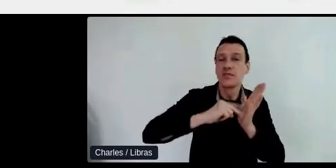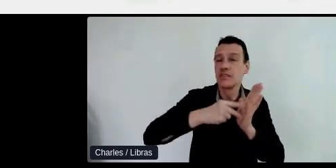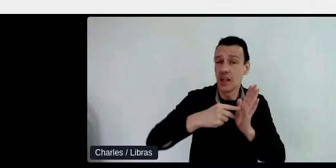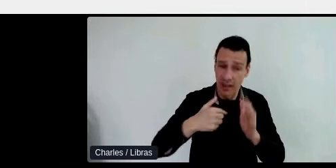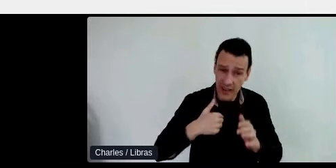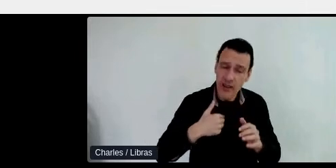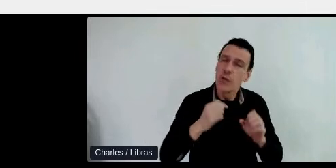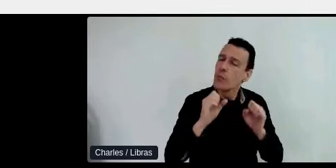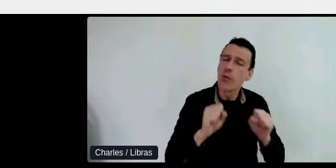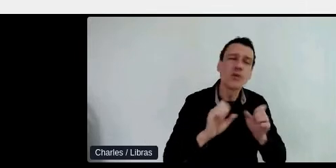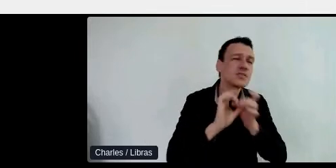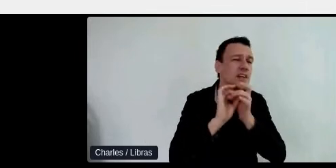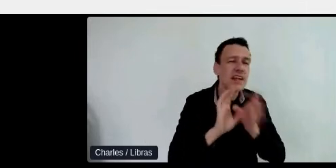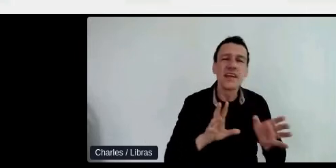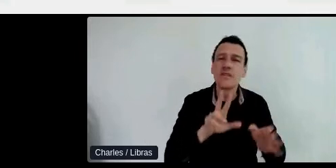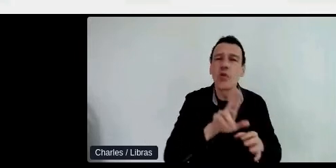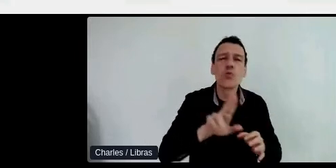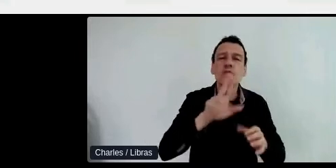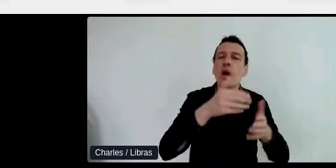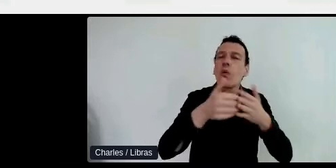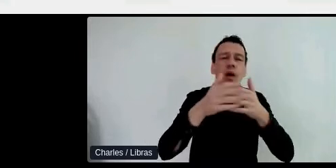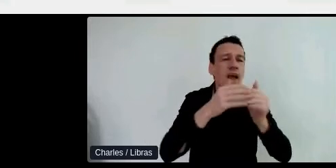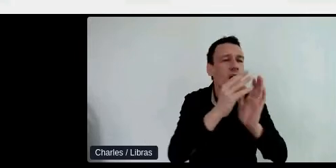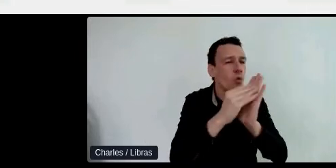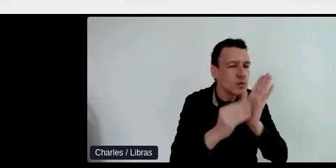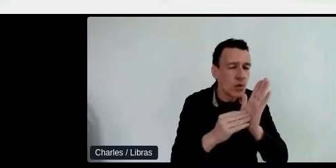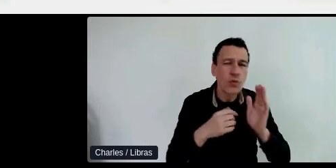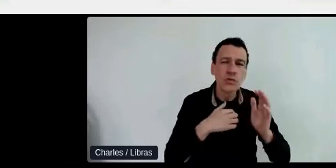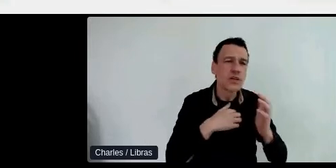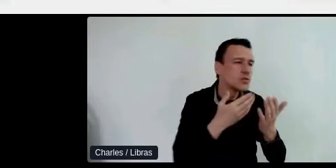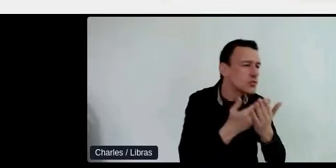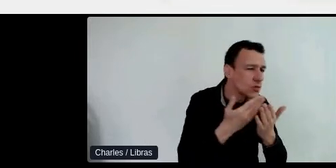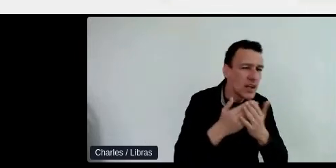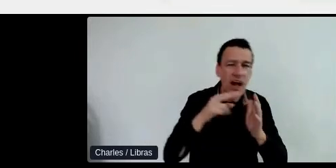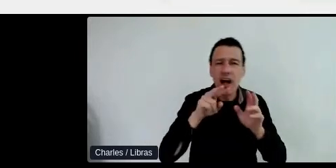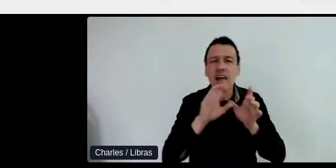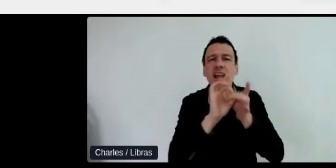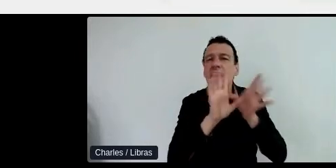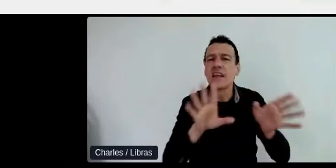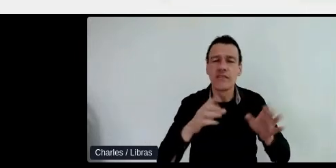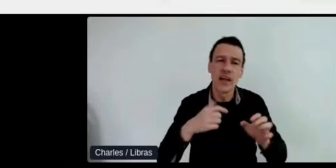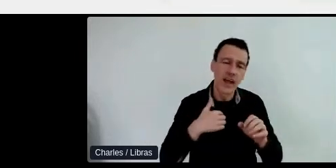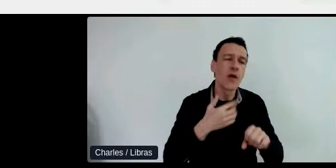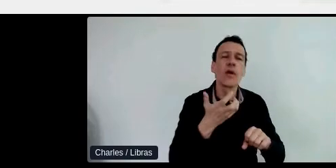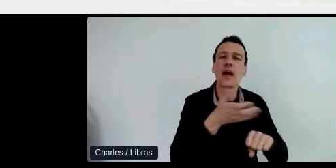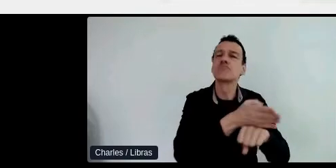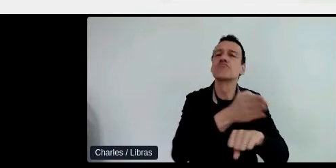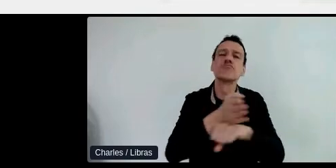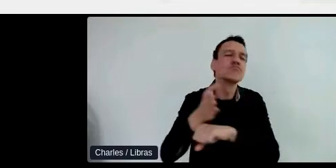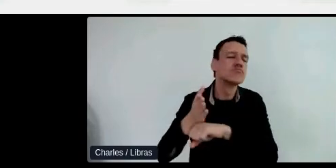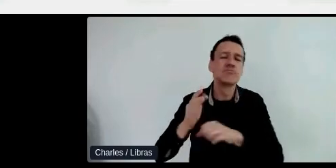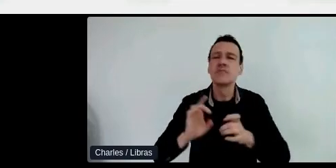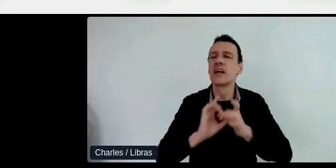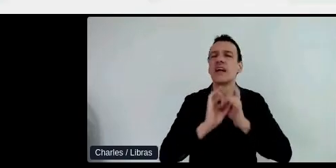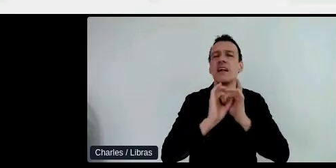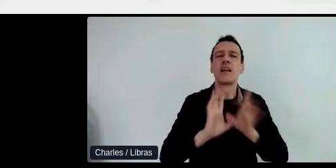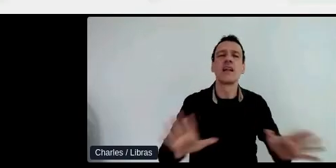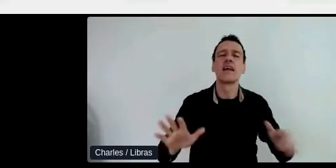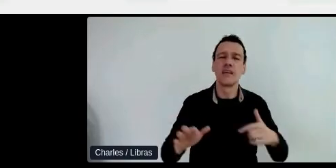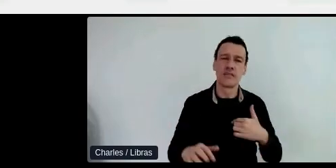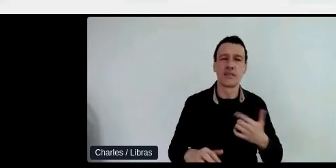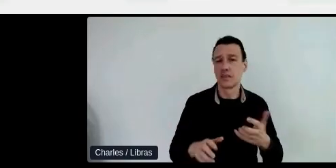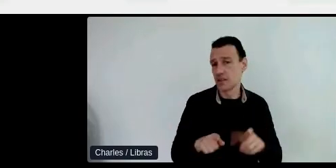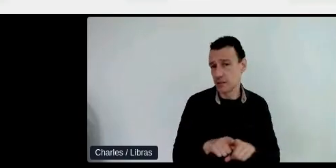conteúdo, né? Vou de todas as formas que tiver ali para ser utilizada, eu vou desfrutar disso